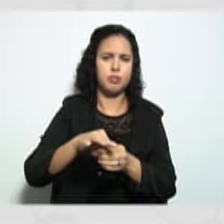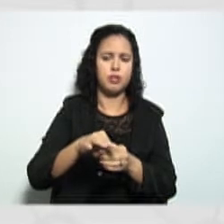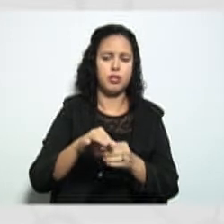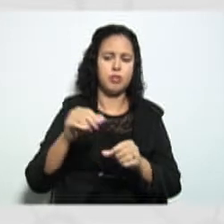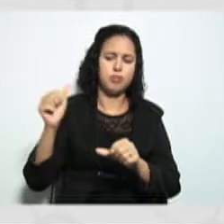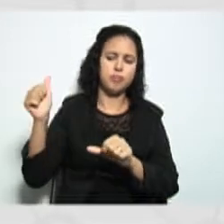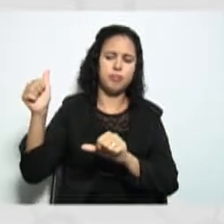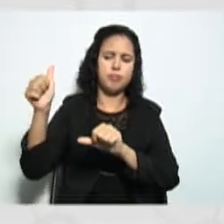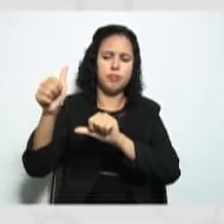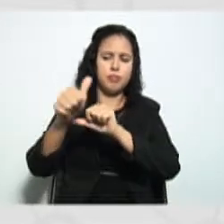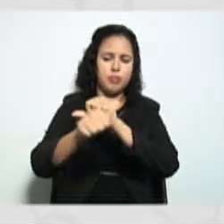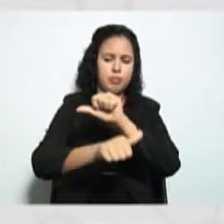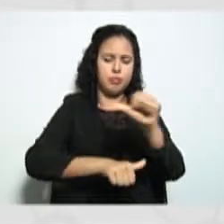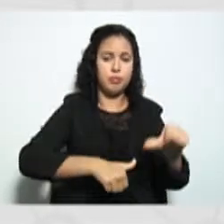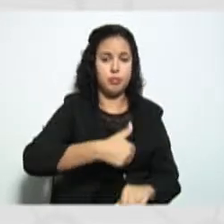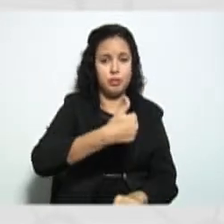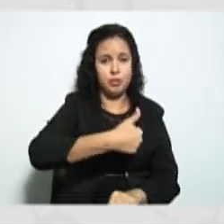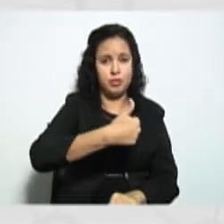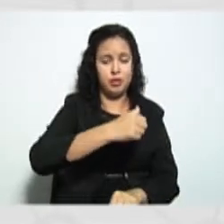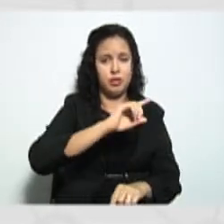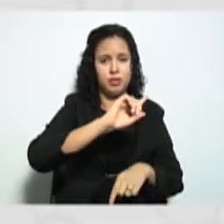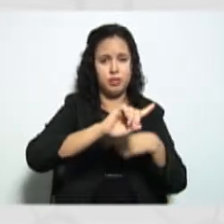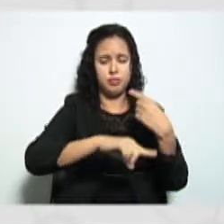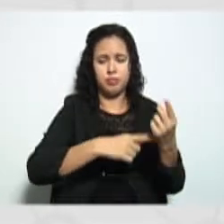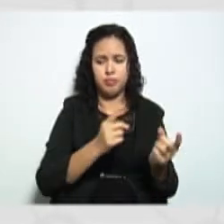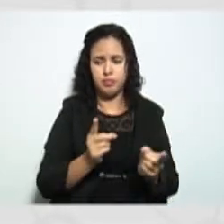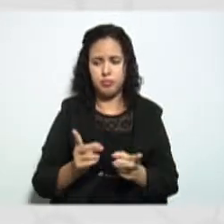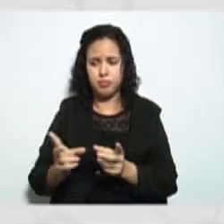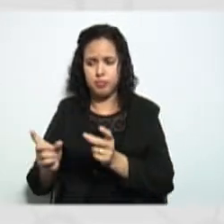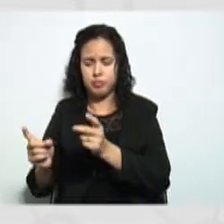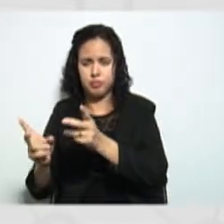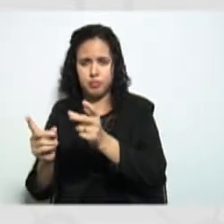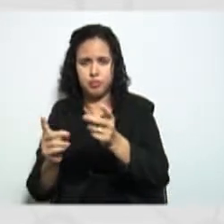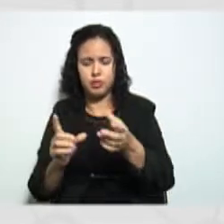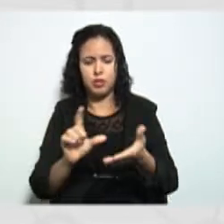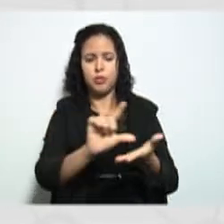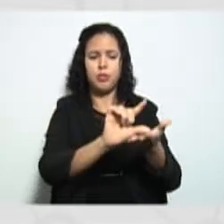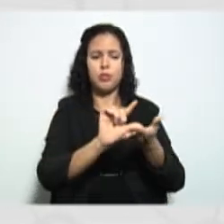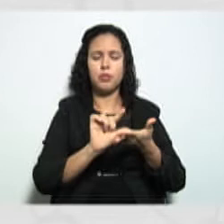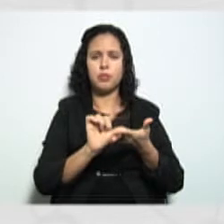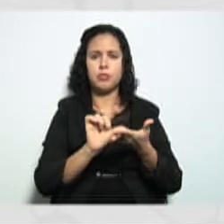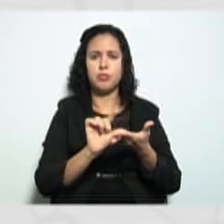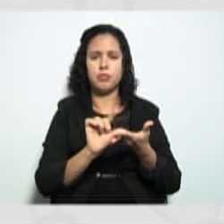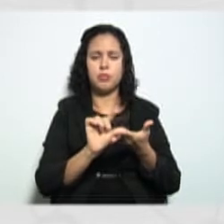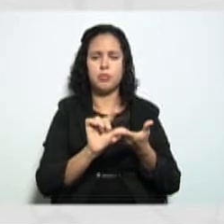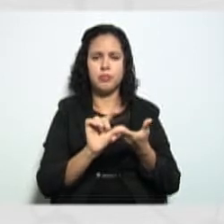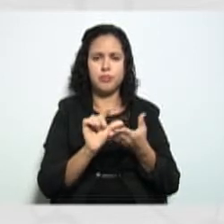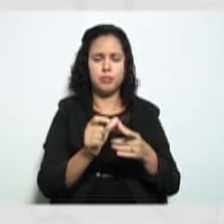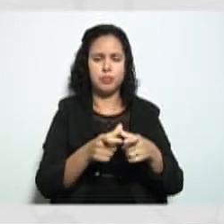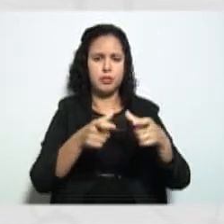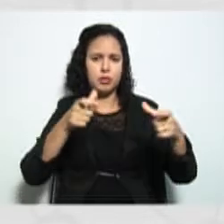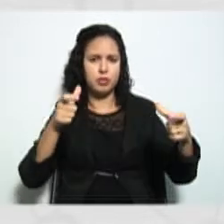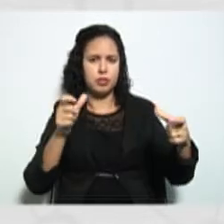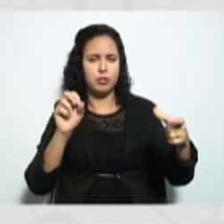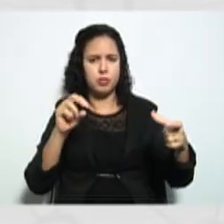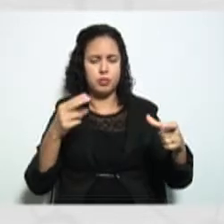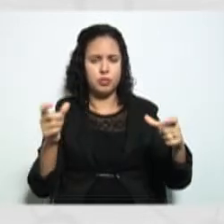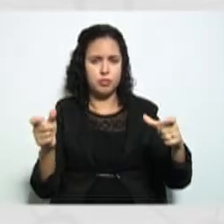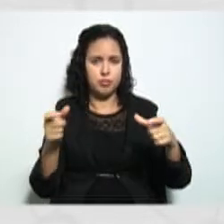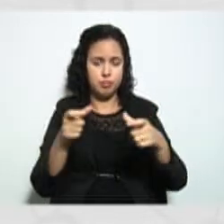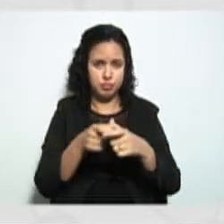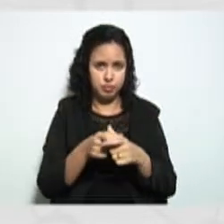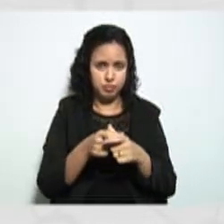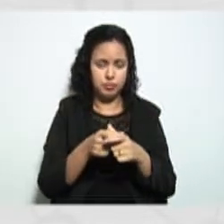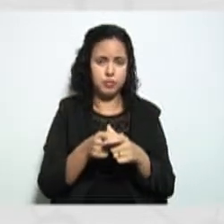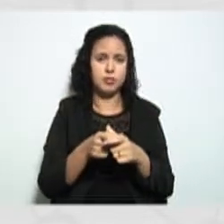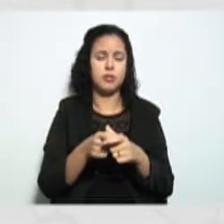vendido, o lucro para a cooperativa será maior ou será menor? Professor, você acha que vai ser maior ou menor? Acho que vai ser maior. Nós